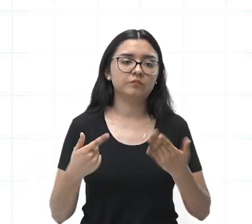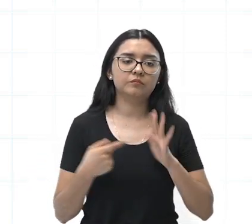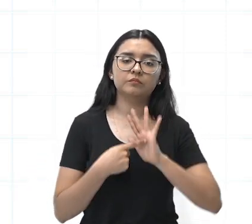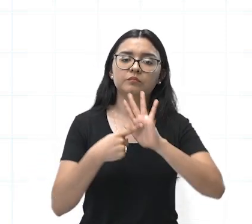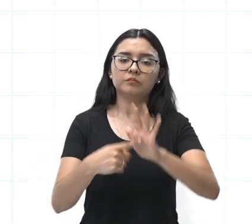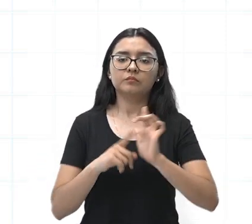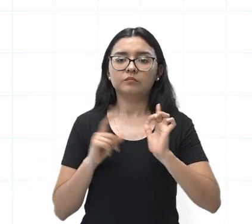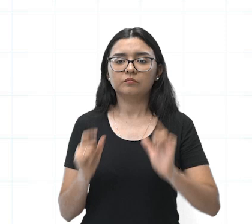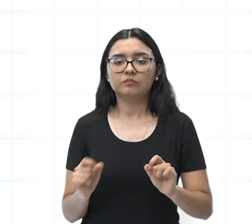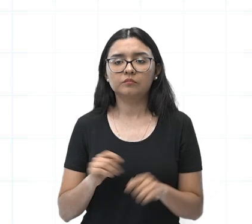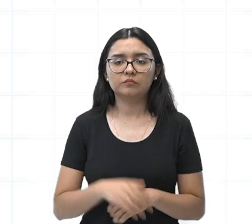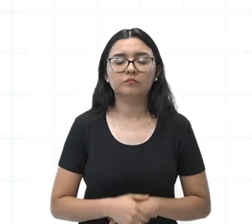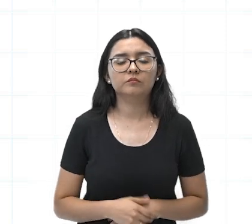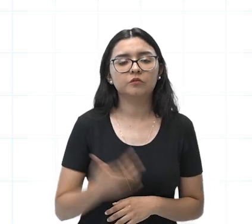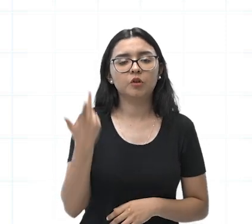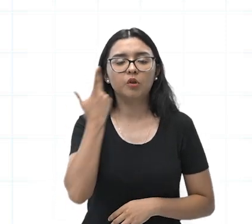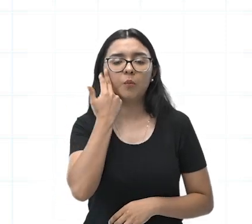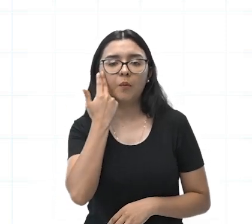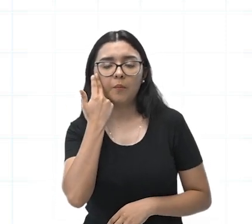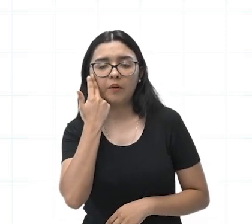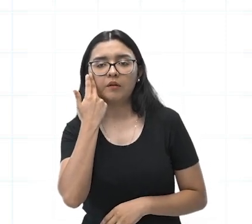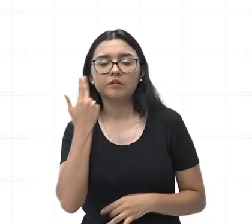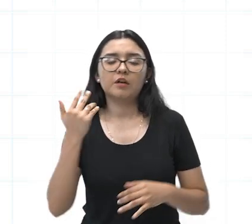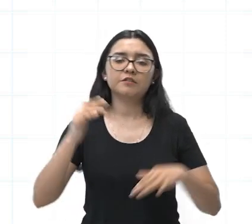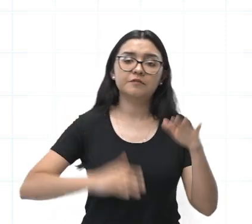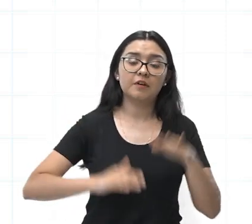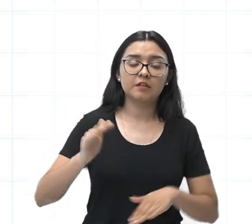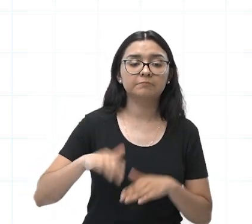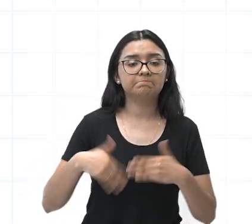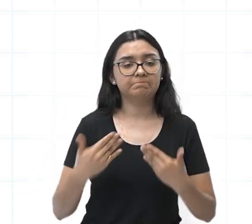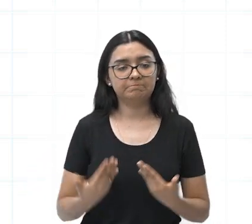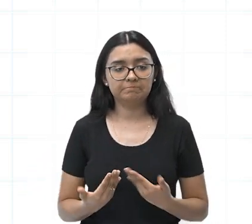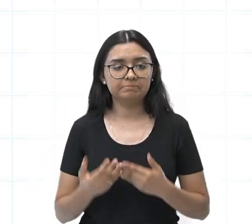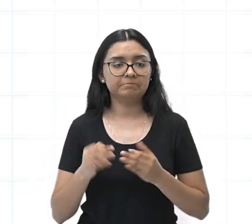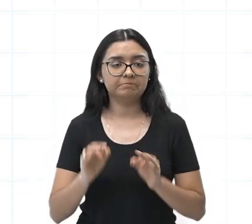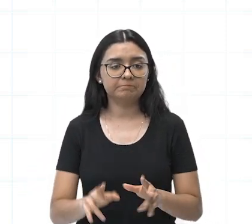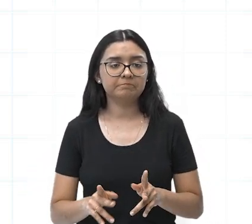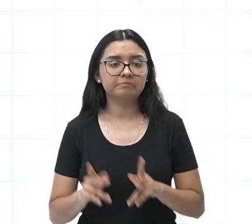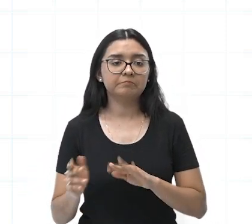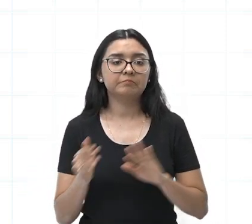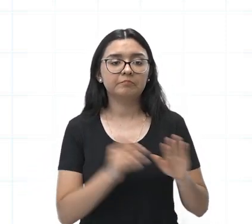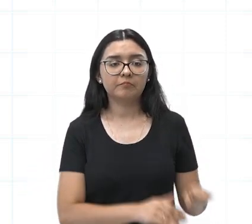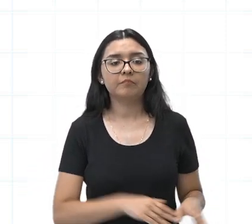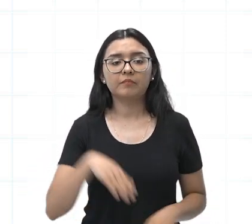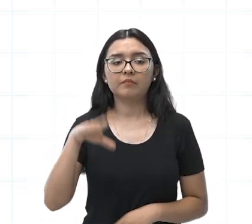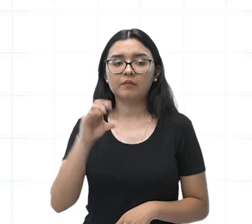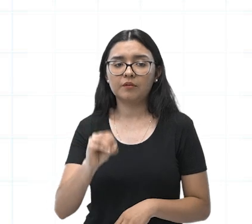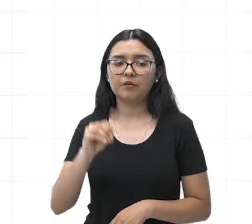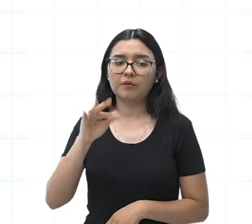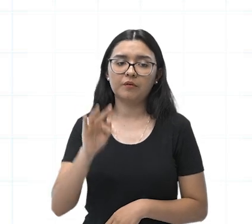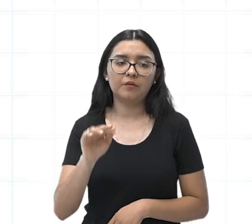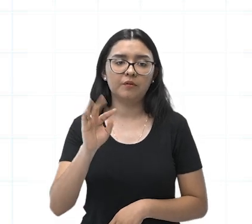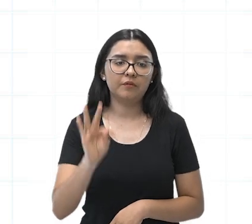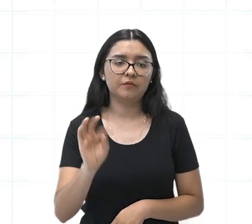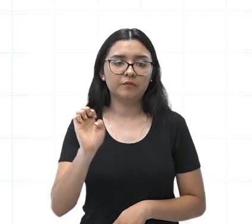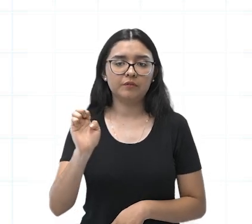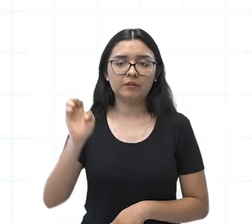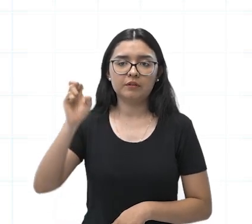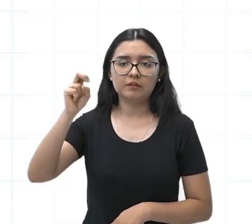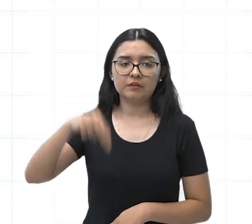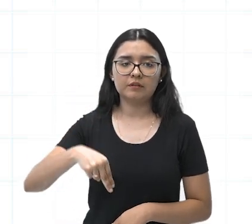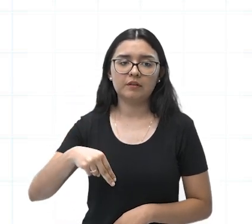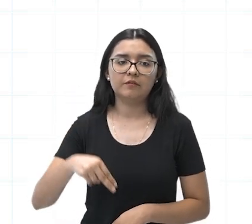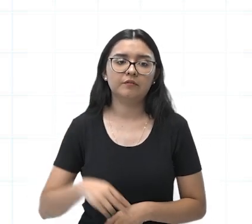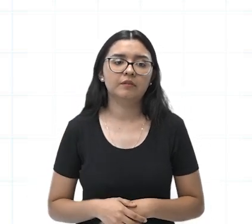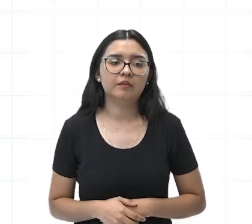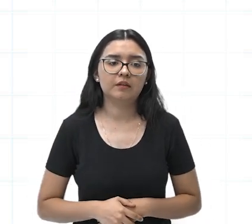indicar normalmente, né, mais às vezes, enfim. O advérbio often, repare que eu não pronuncio o T,